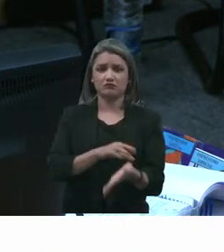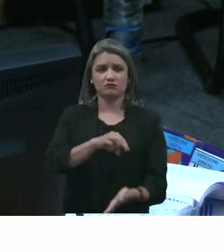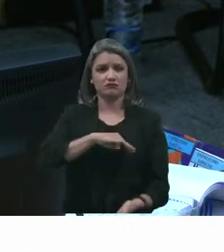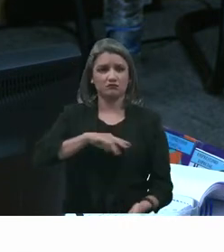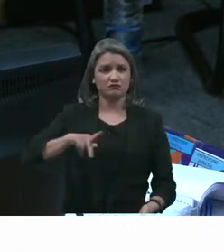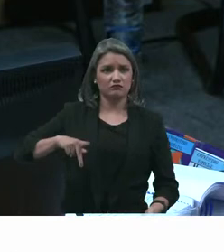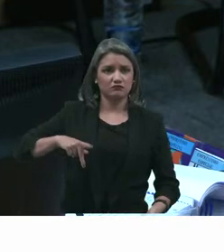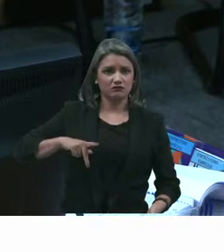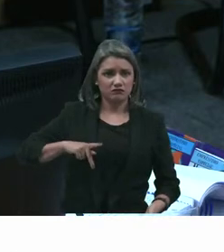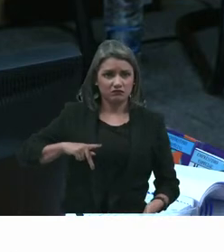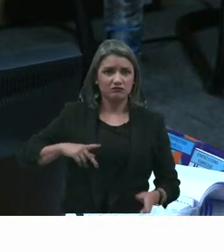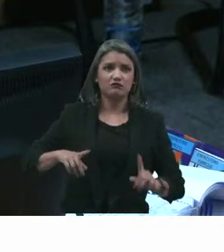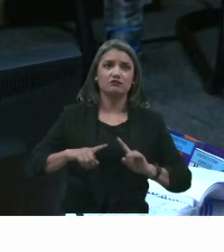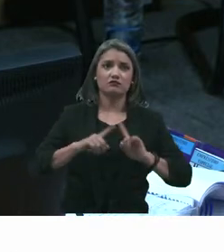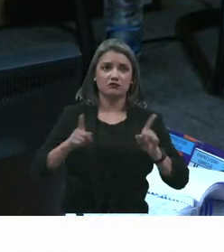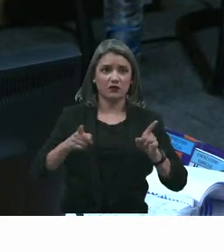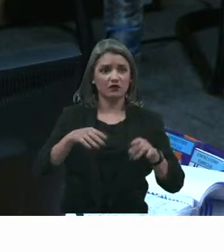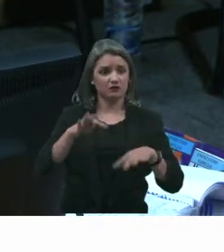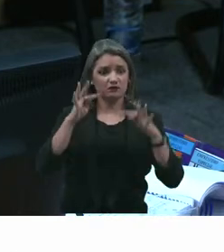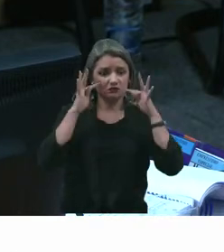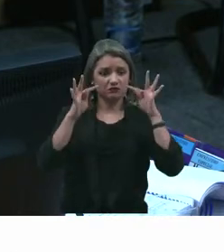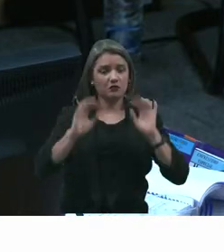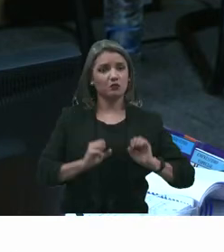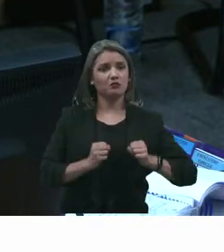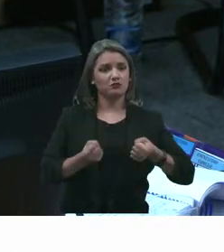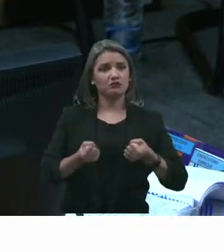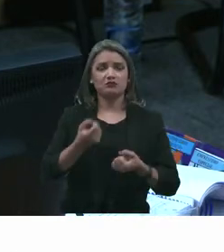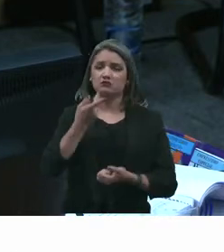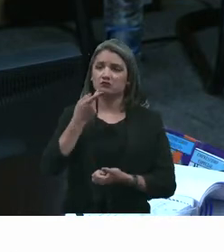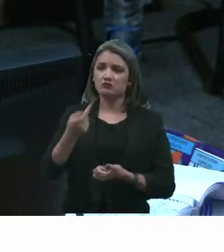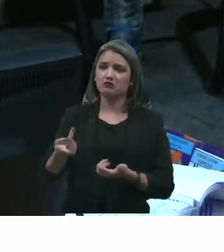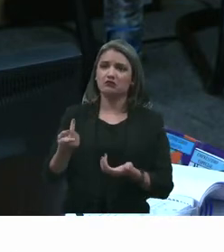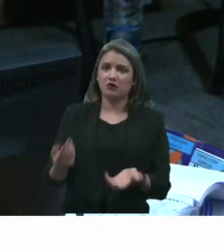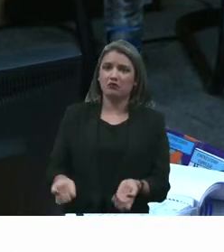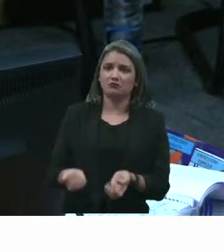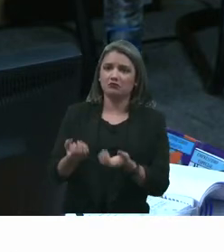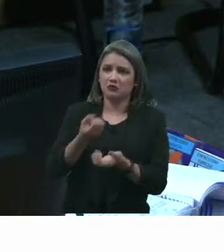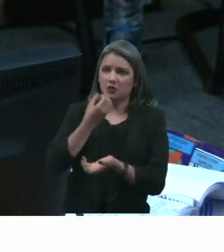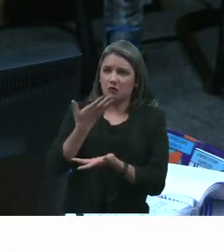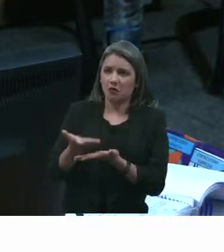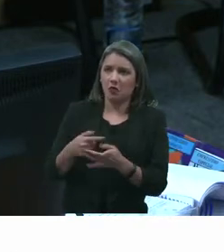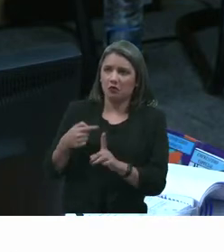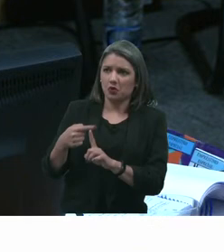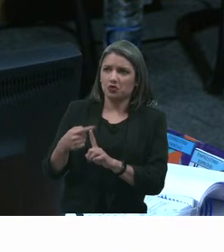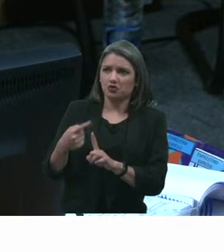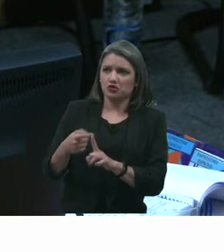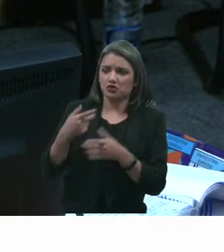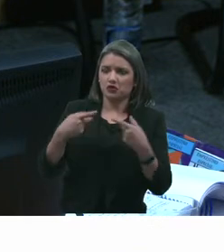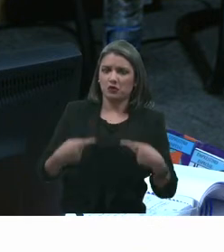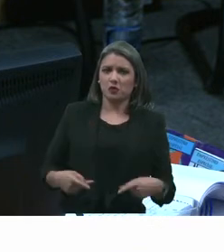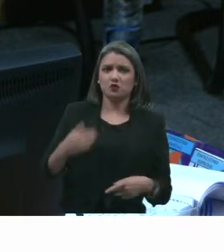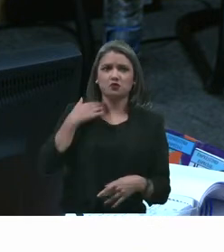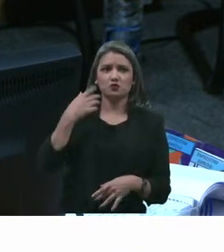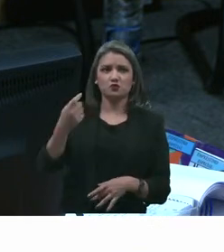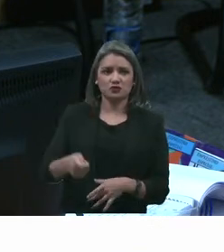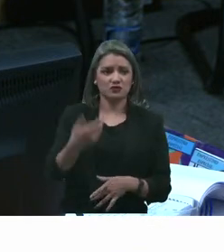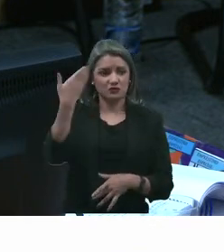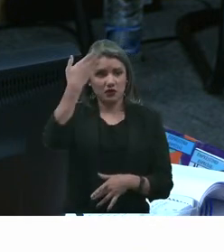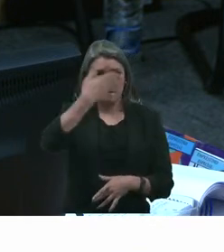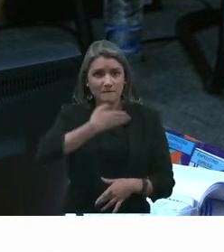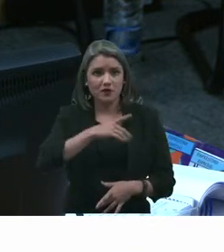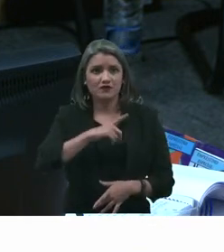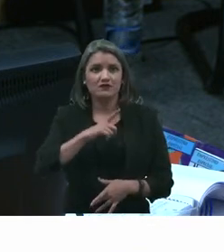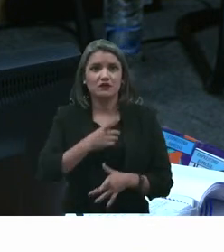de apontar que as testemunhas de defesa abonaram a conduta do magistrado. Ouvidou-se, contudo, que o conjunto probatório obtido por meio